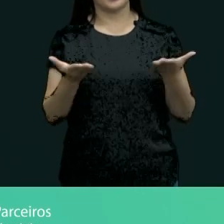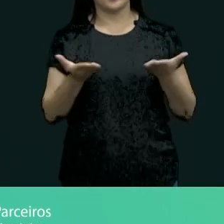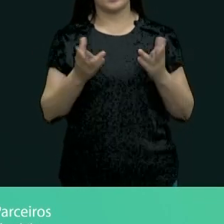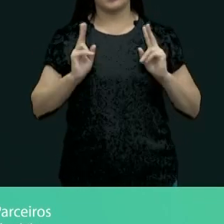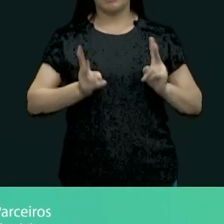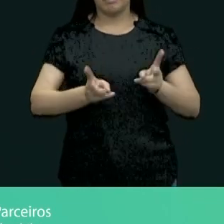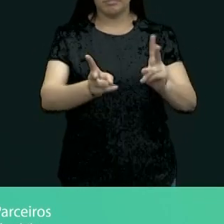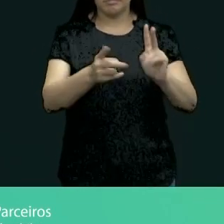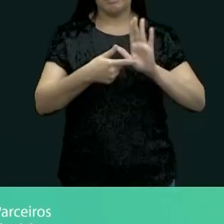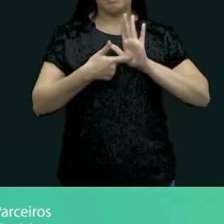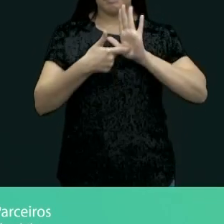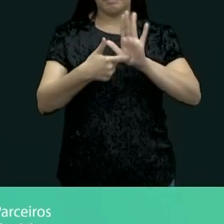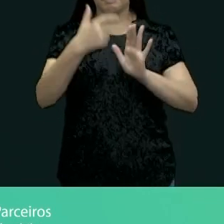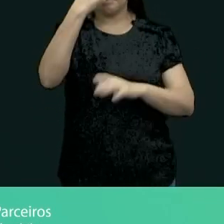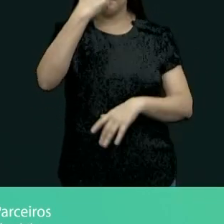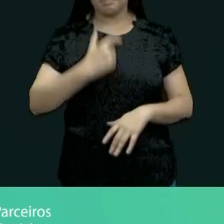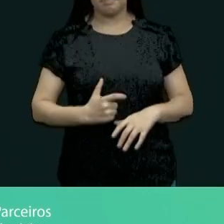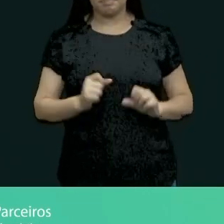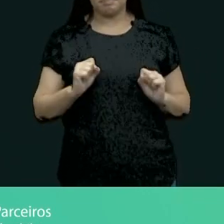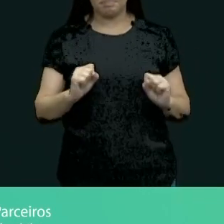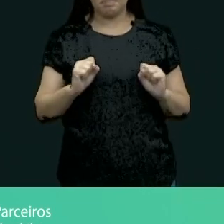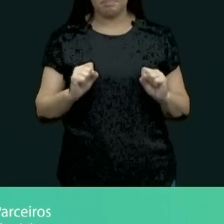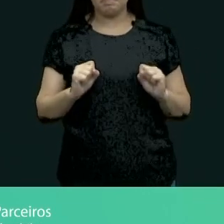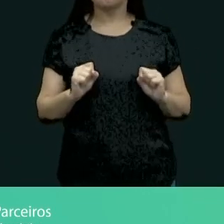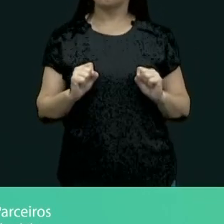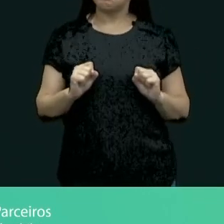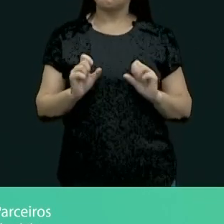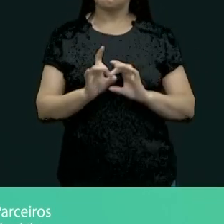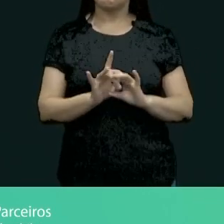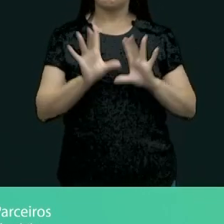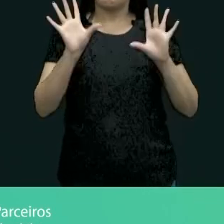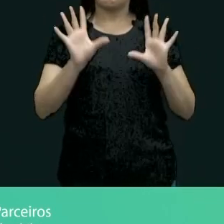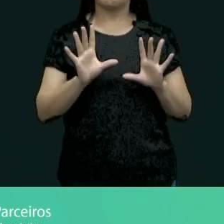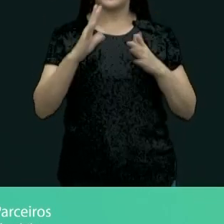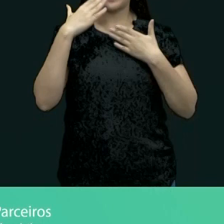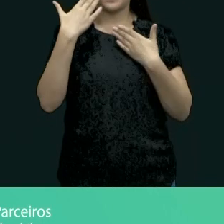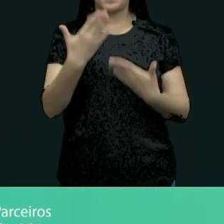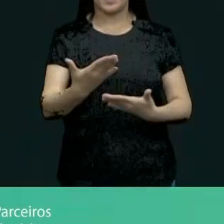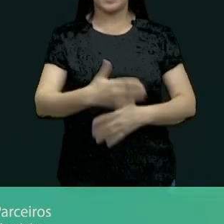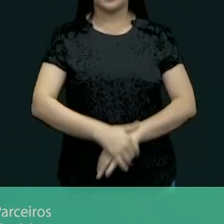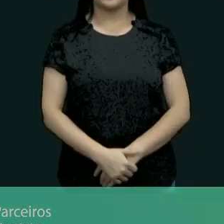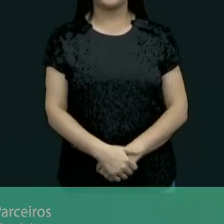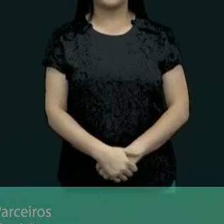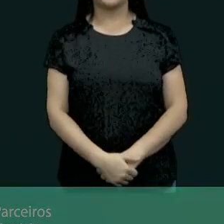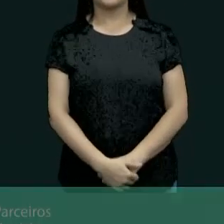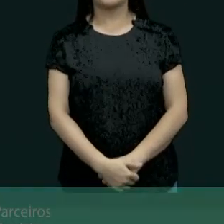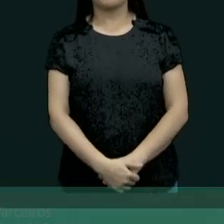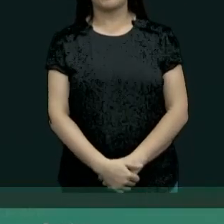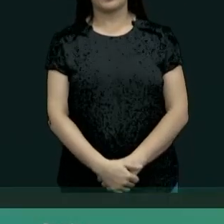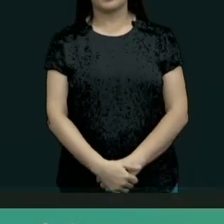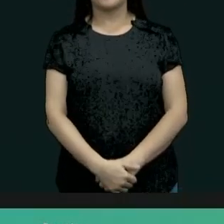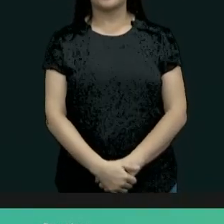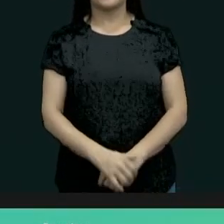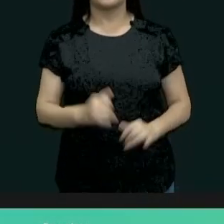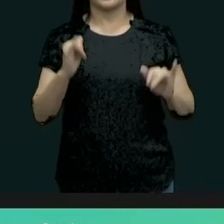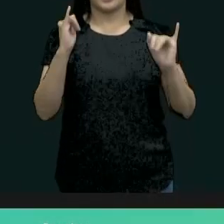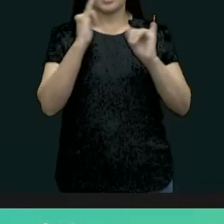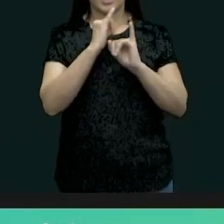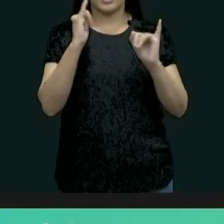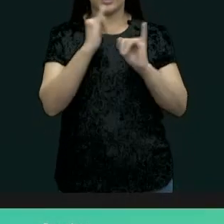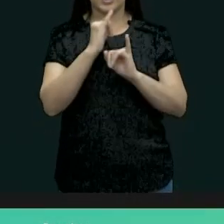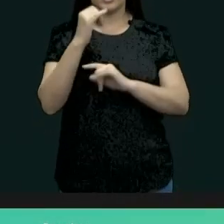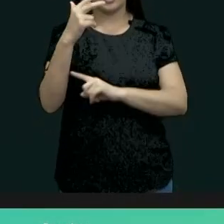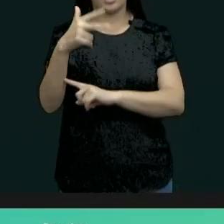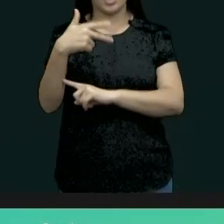então com a minha apresentação? Pode seguir. Muito obrigada. A energia eólica